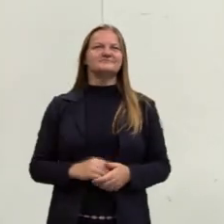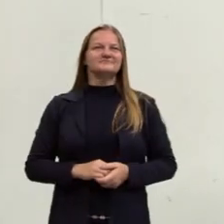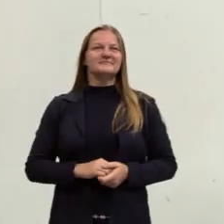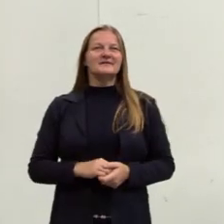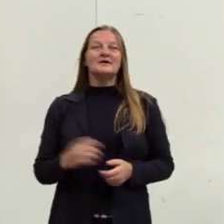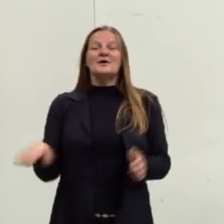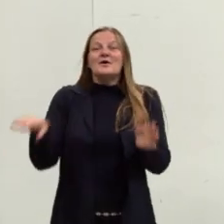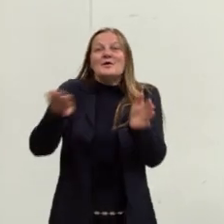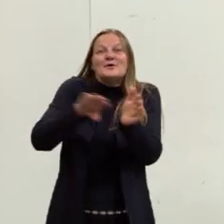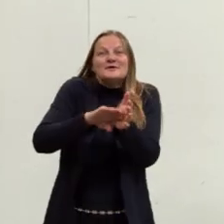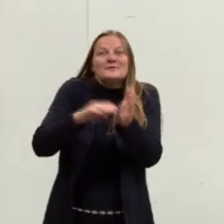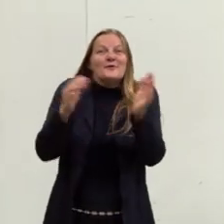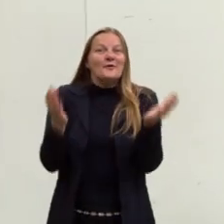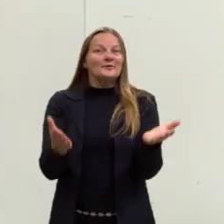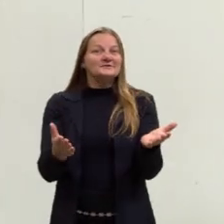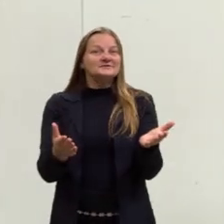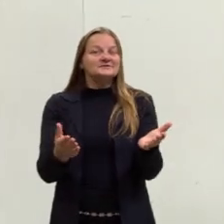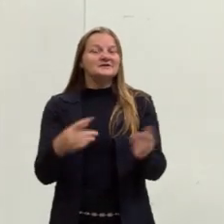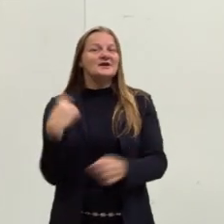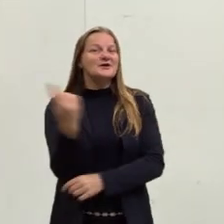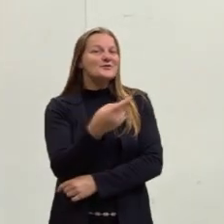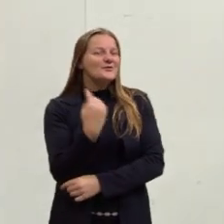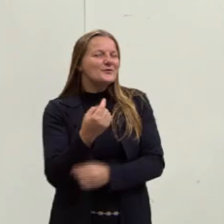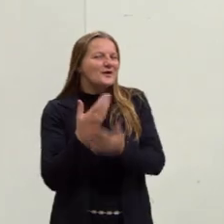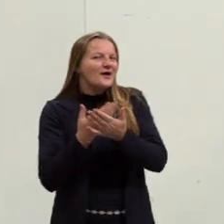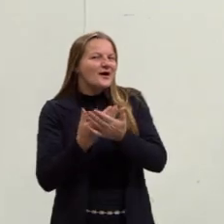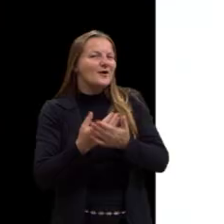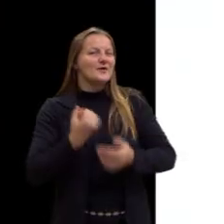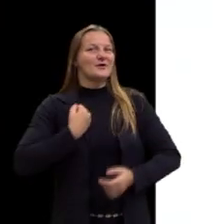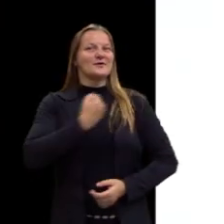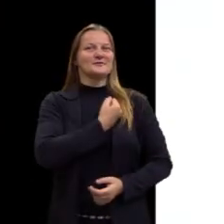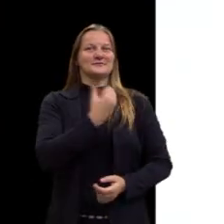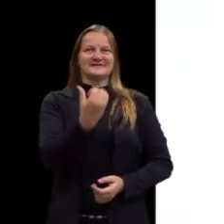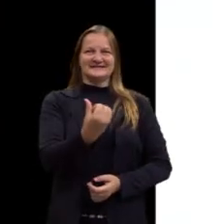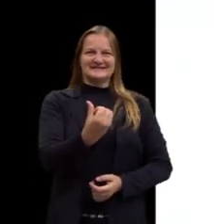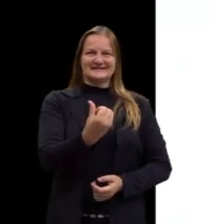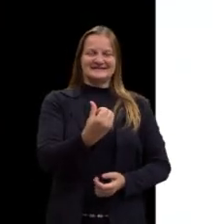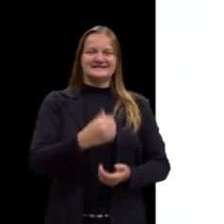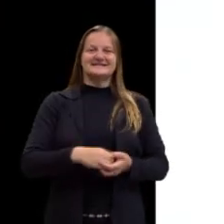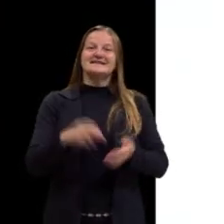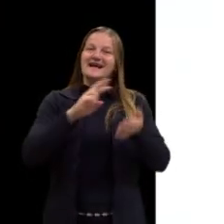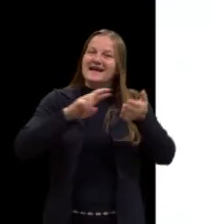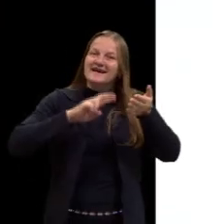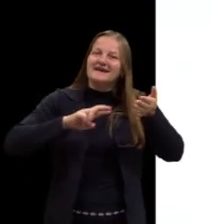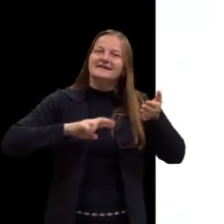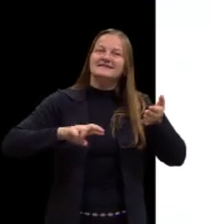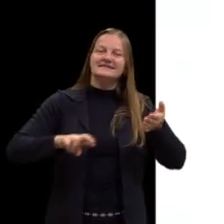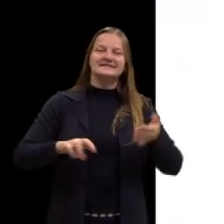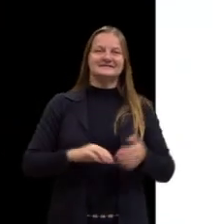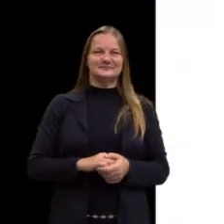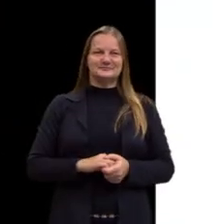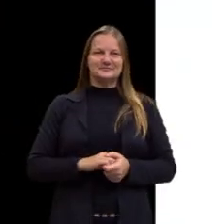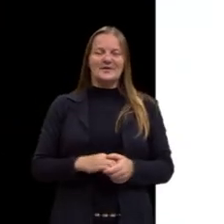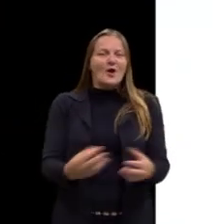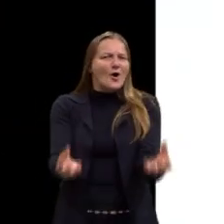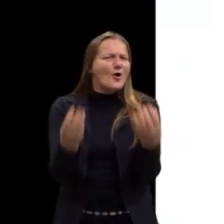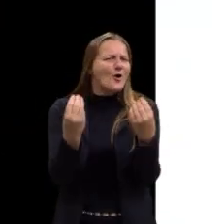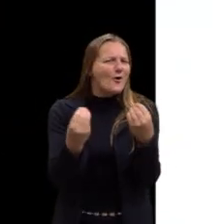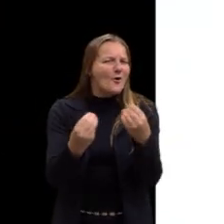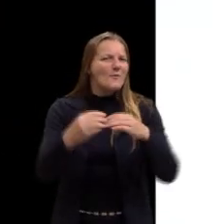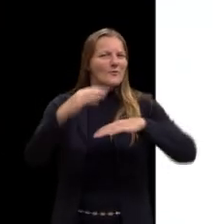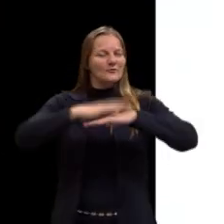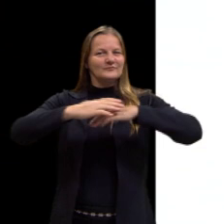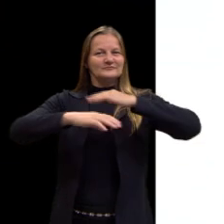nós chegamos hoje na nossa aula de número 6 de redação como